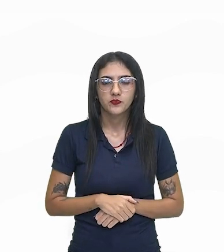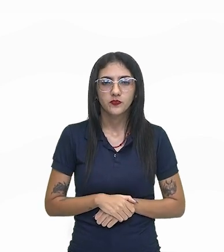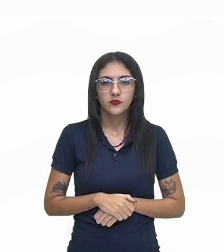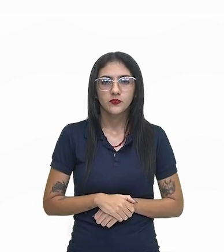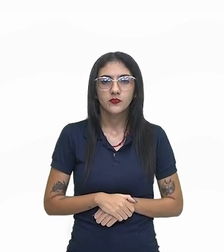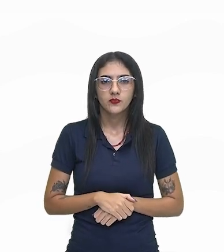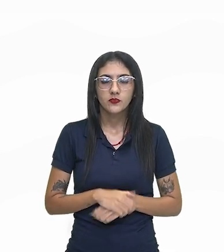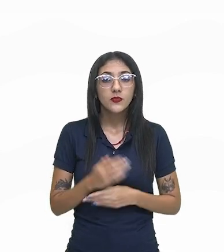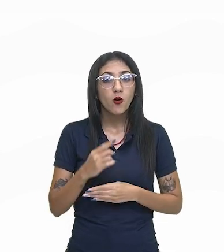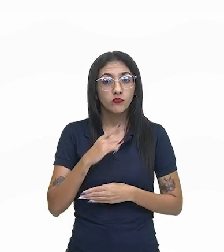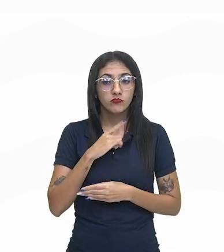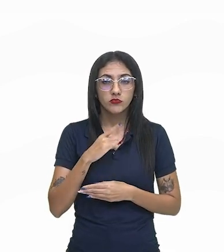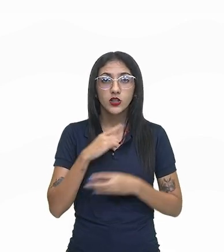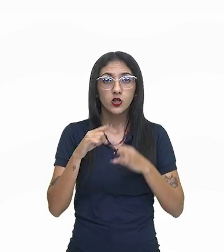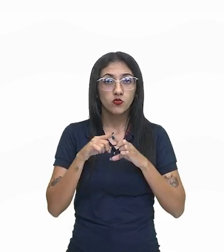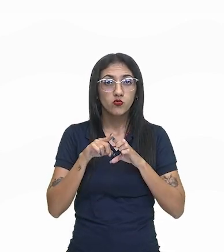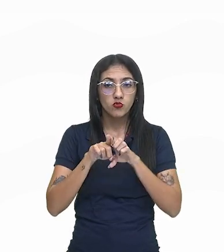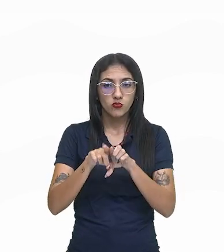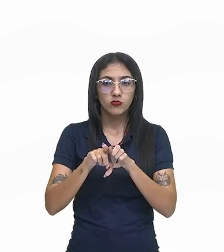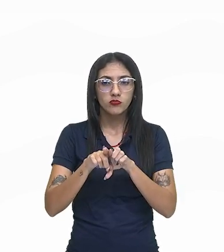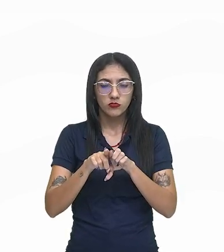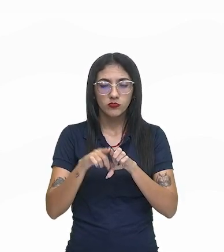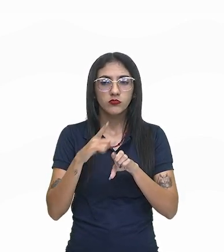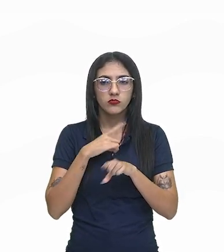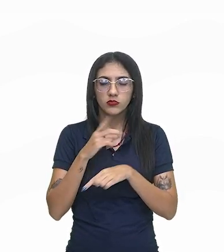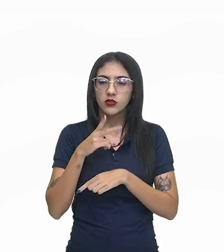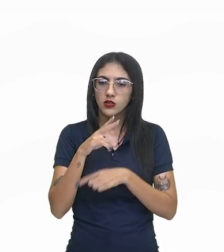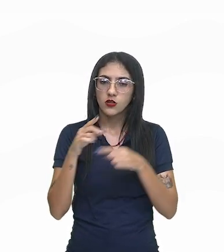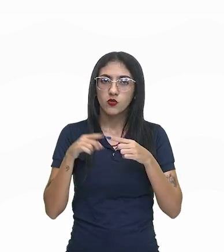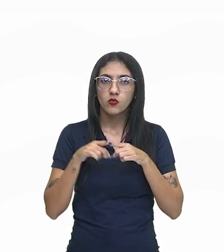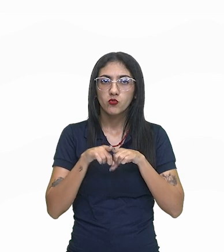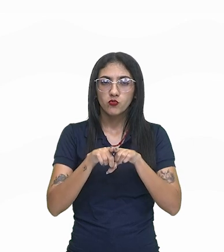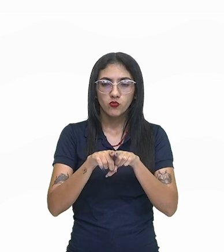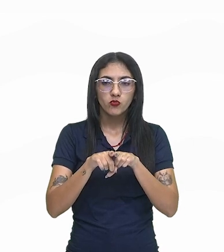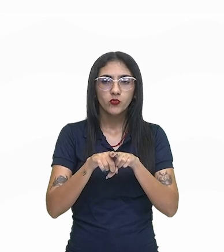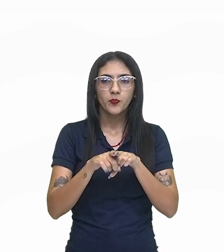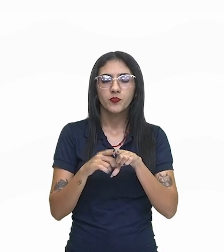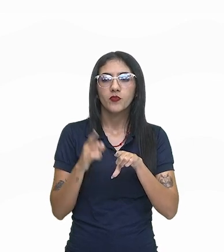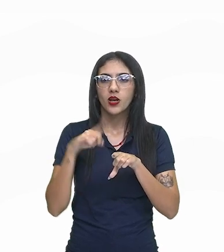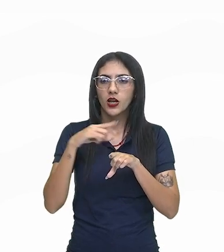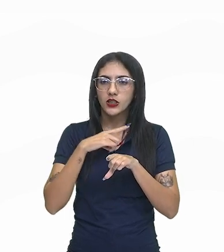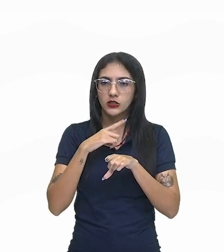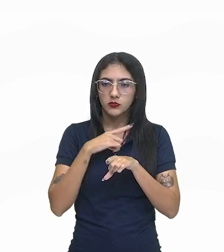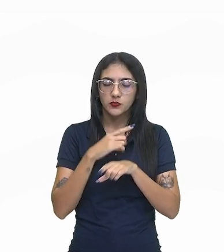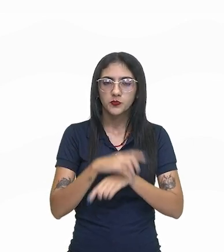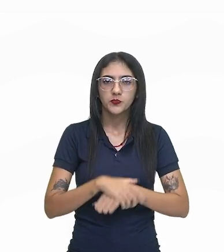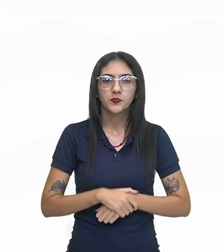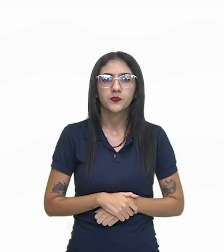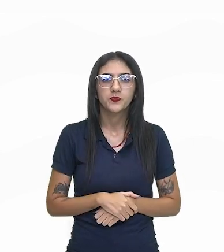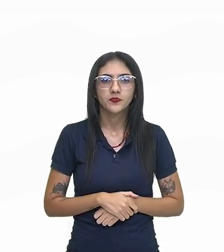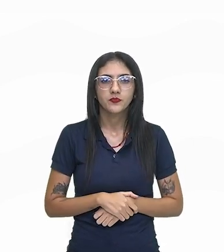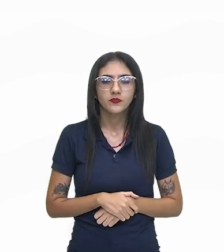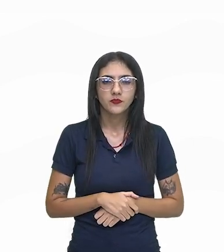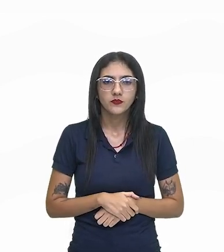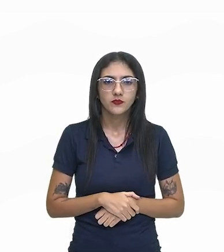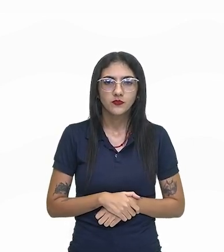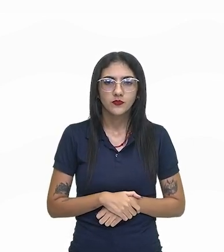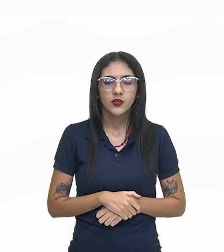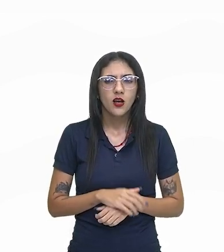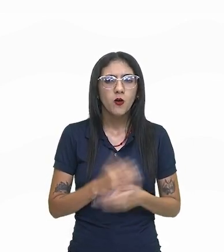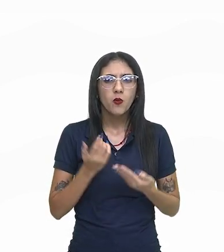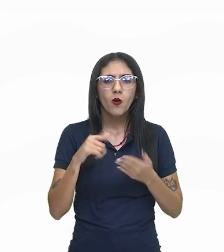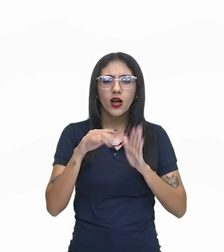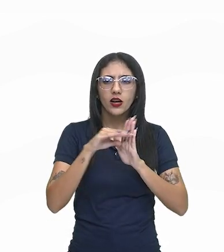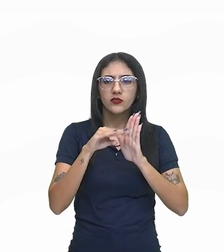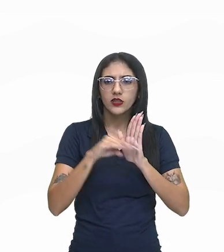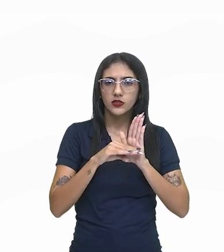ocorrer simultaneamente, viu? Elas vão estar presentes ali no processo de fotofosforilação. Qual é a